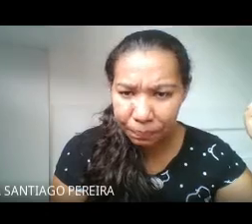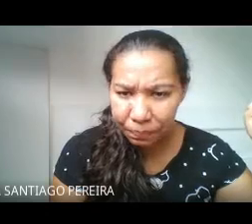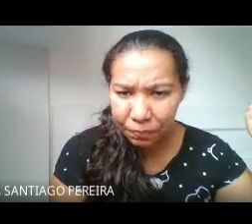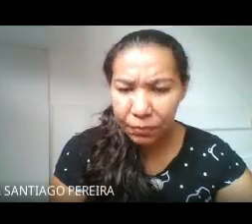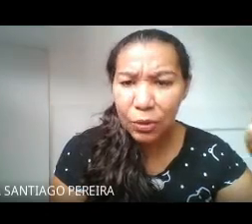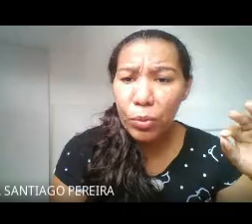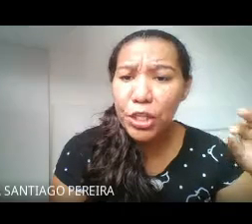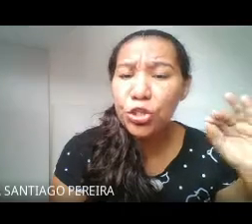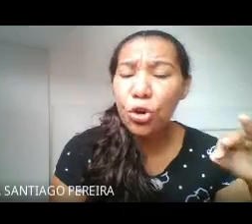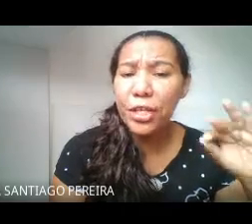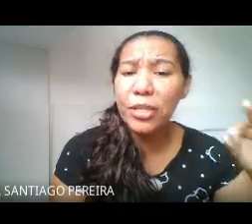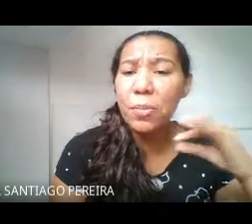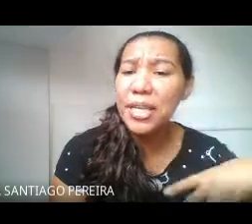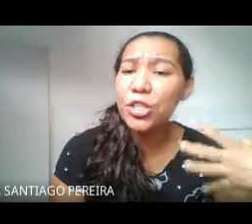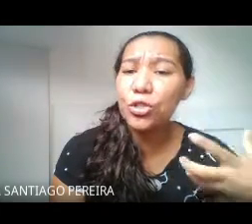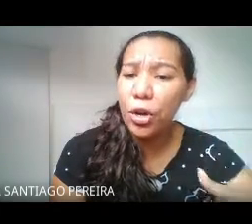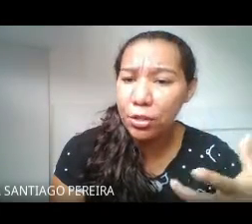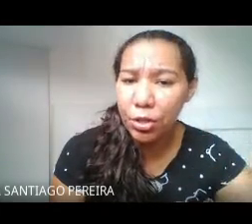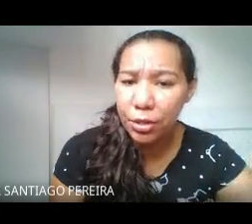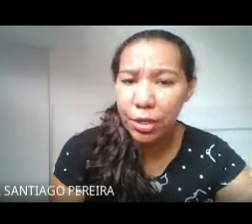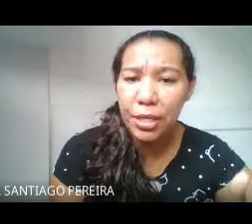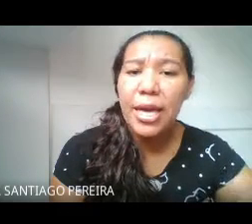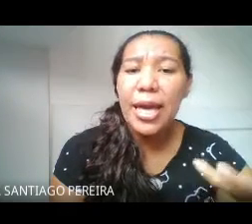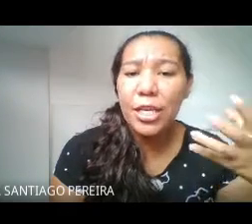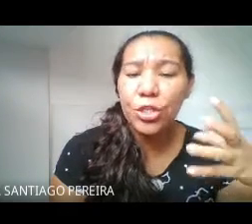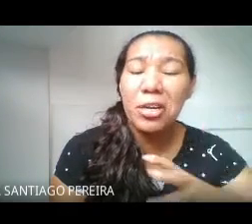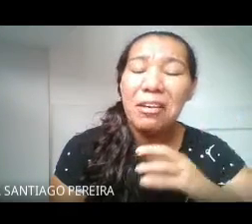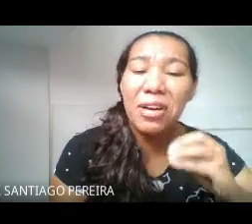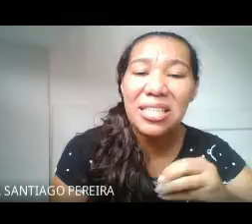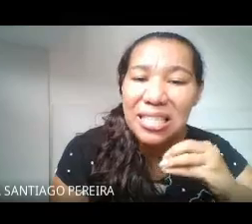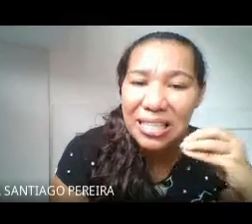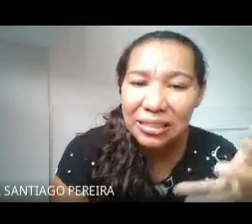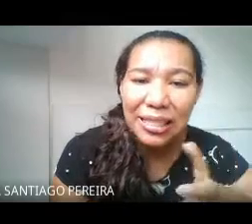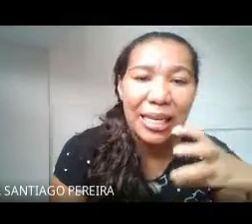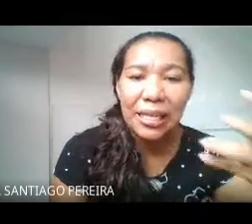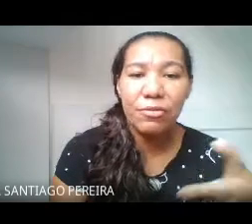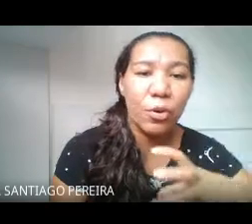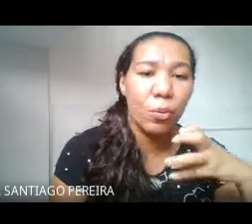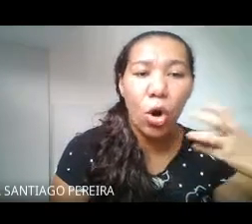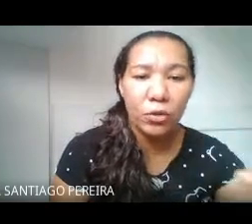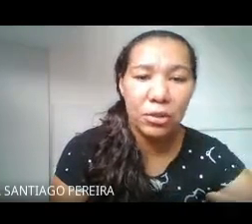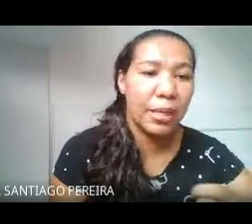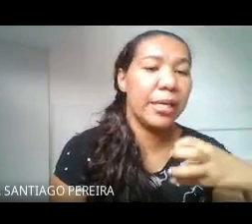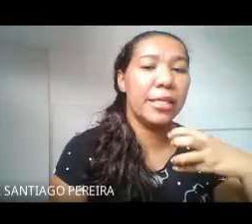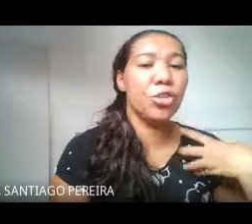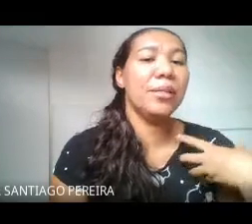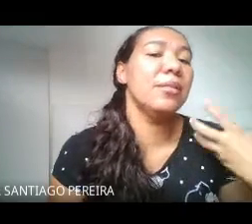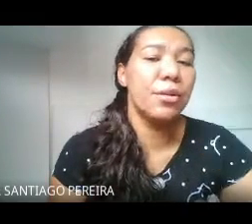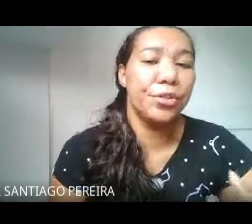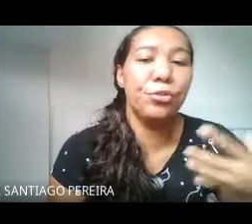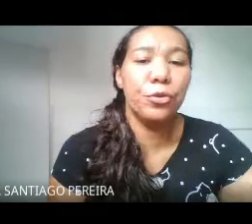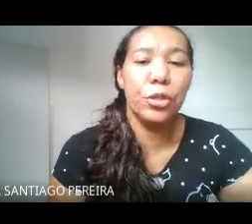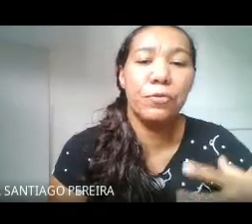Cadê? Uma história. Não é somente a história de Dorian Gray. É a história fascinante, incrível, ótima, né? Que